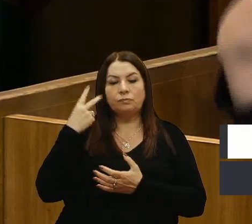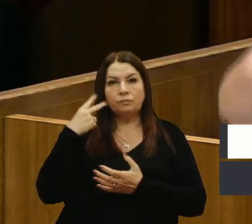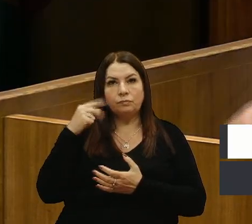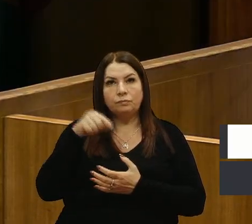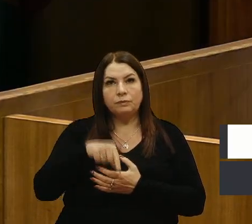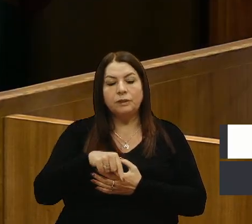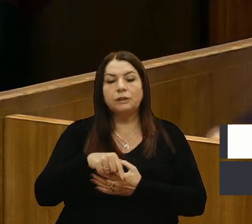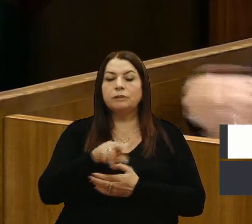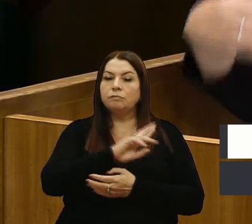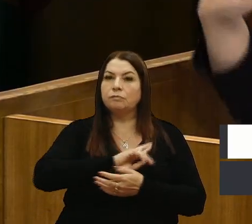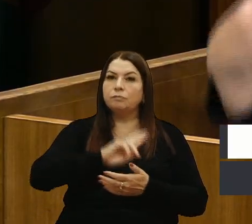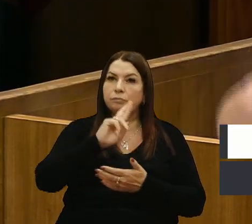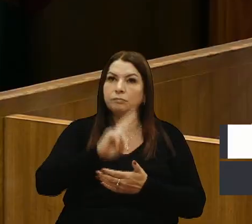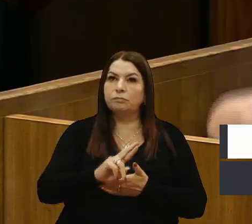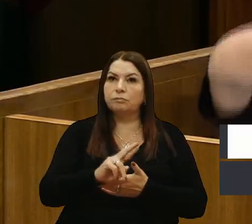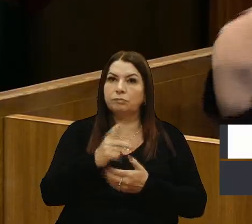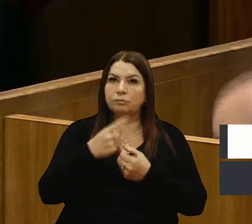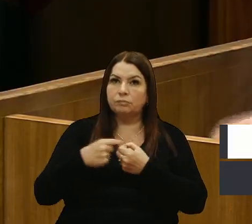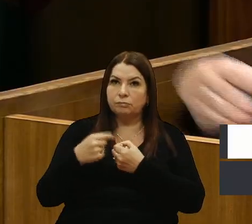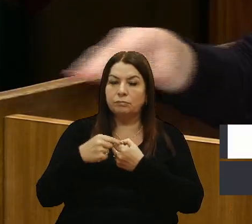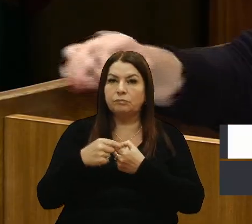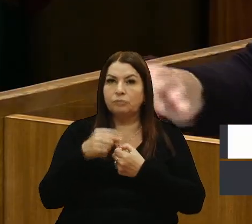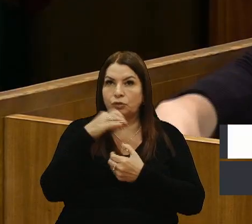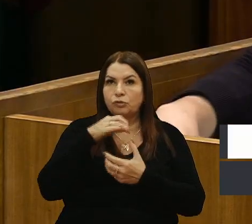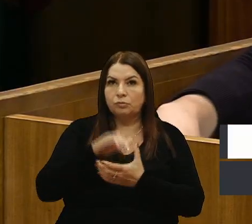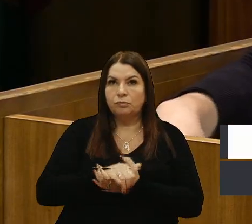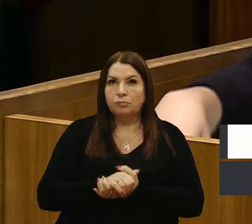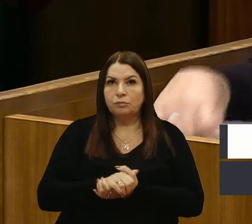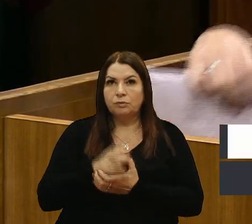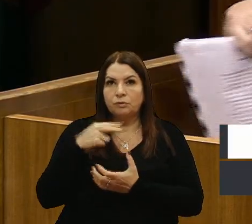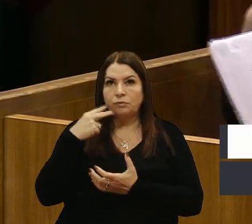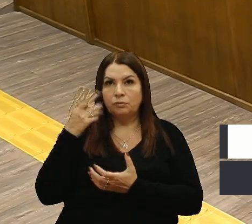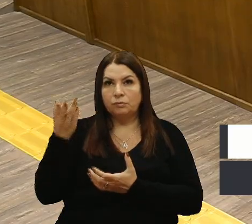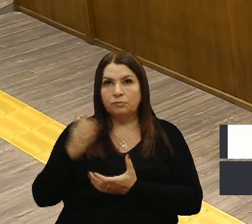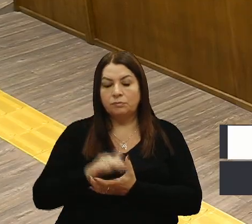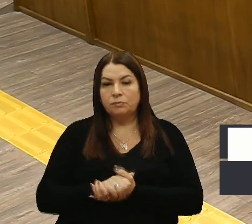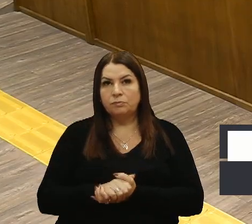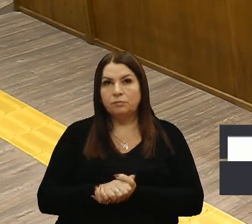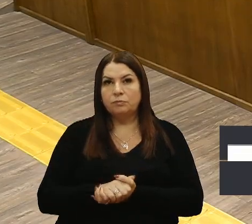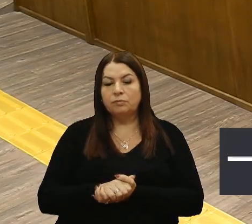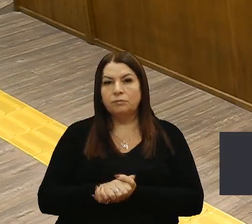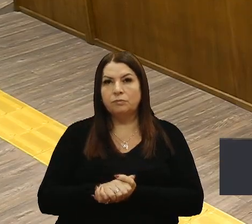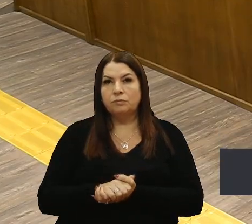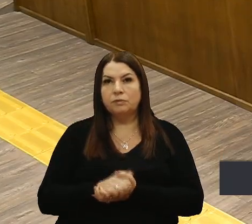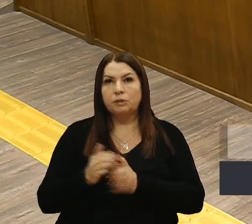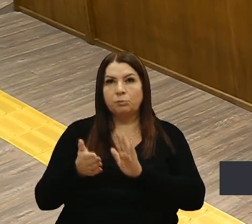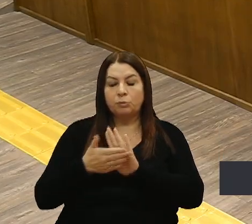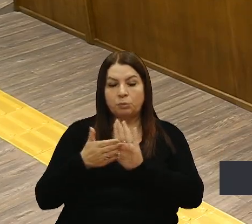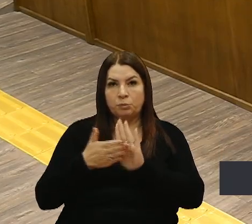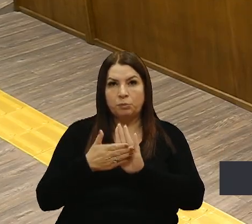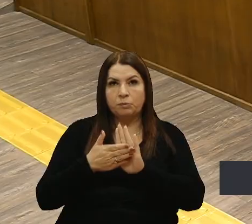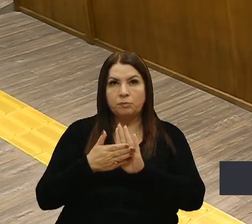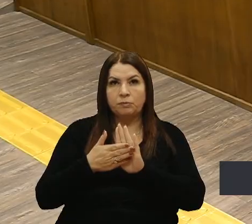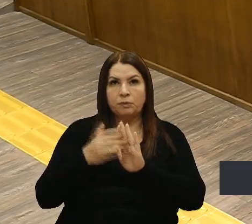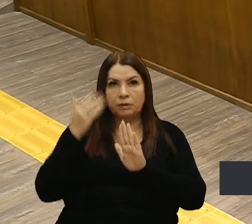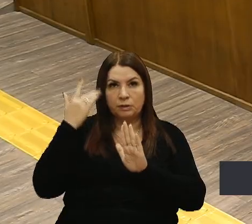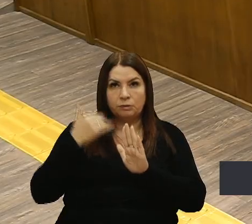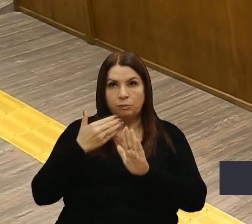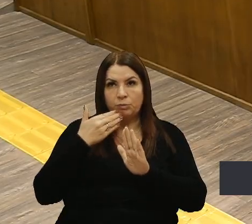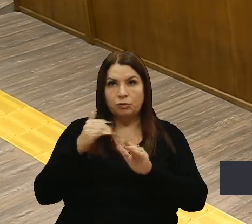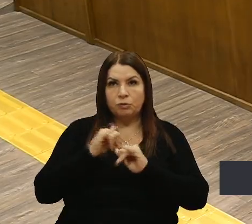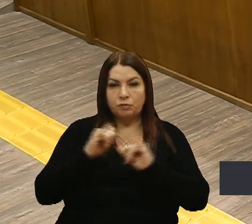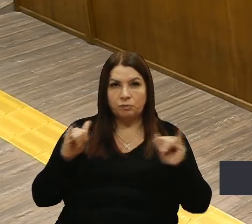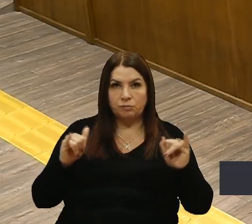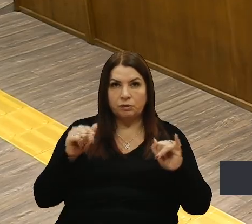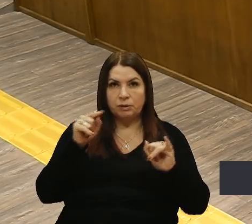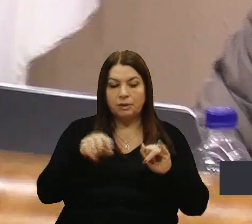que representam a cidade de Caxias do Sul. Seu à parte, vereador Libardi. Eu vou lhe propor, vereadora Dani, que nós façamos um pedido de informação,